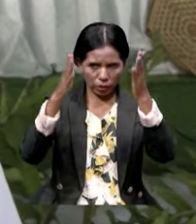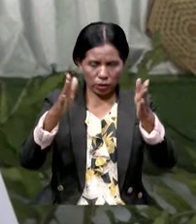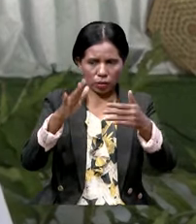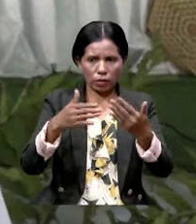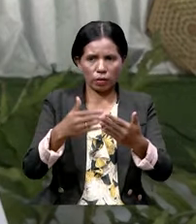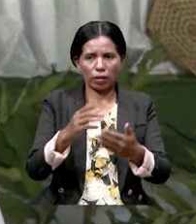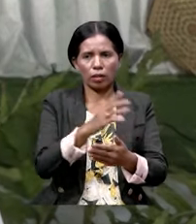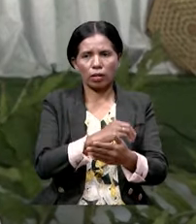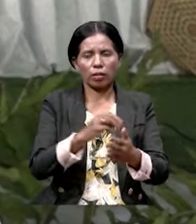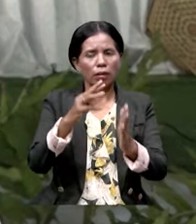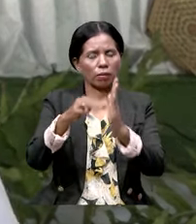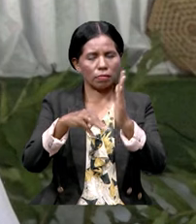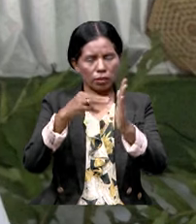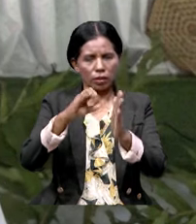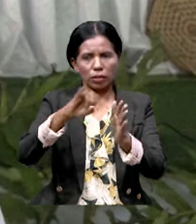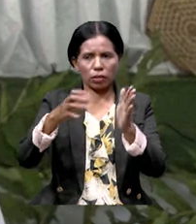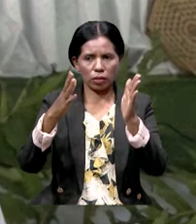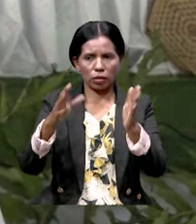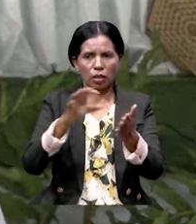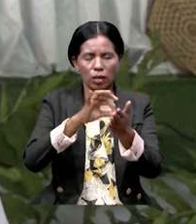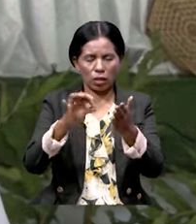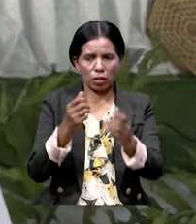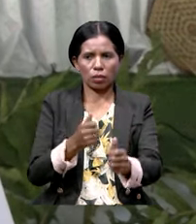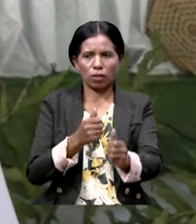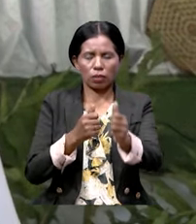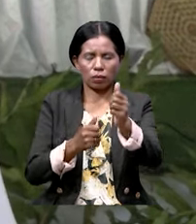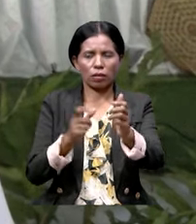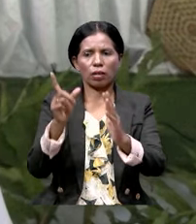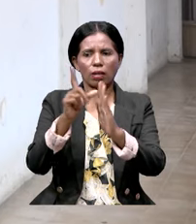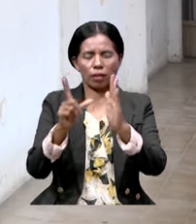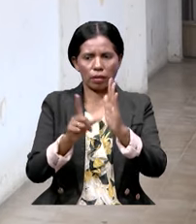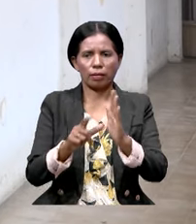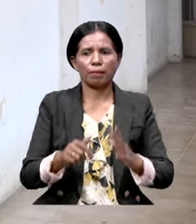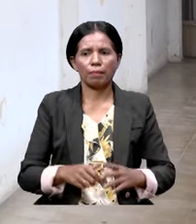nu nemas ba media ba jornalista sira hakere ktu irona padrau.